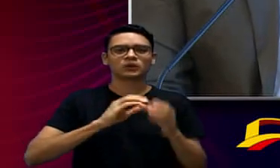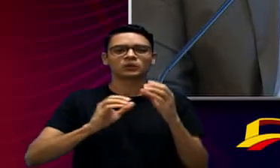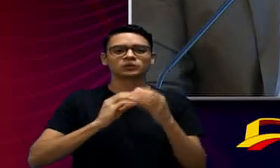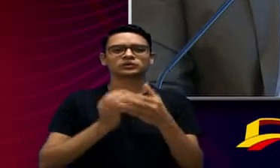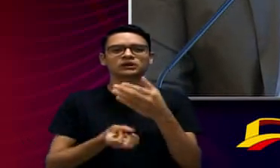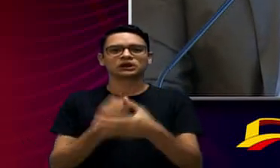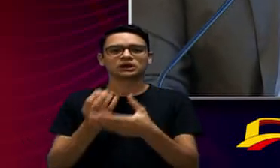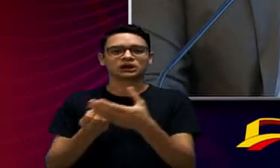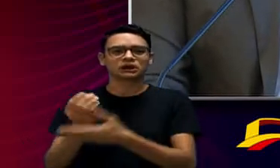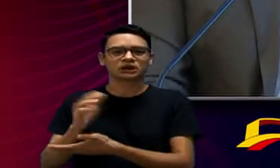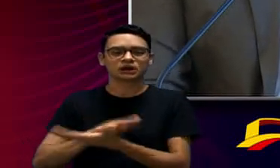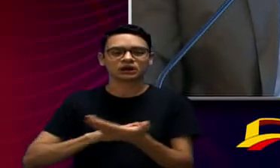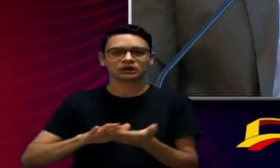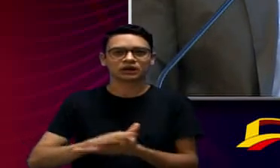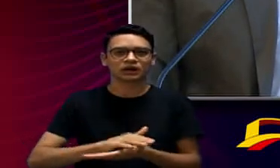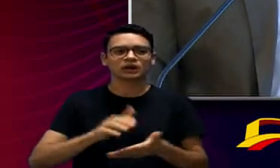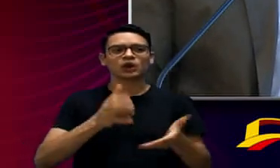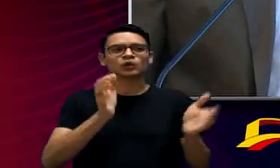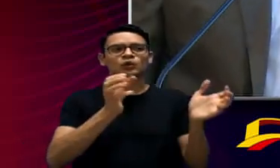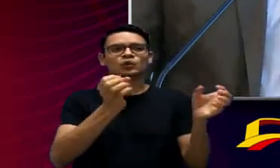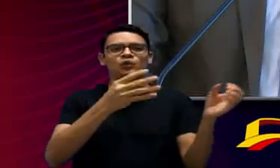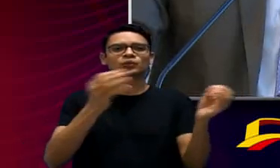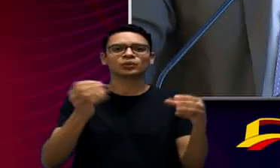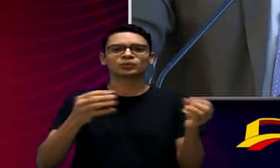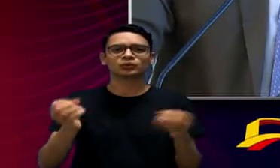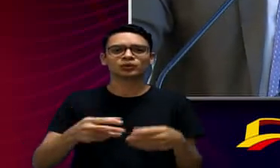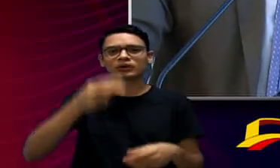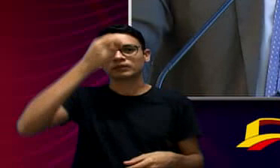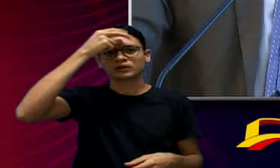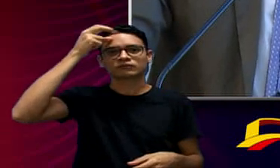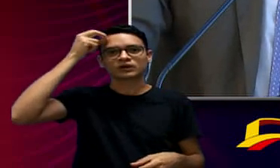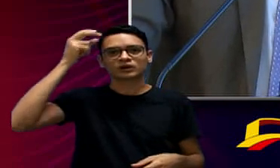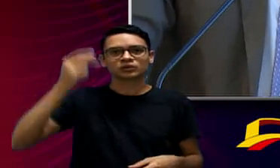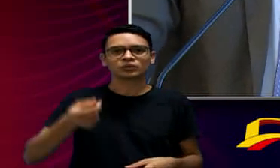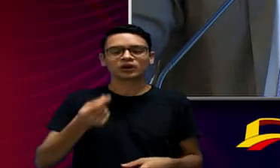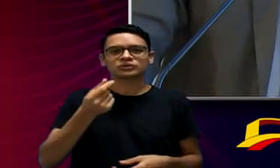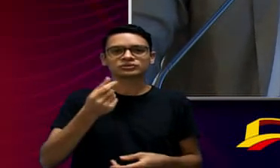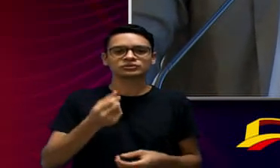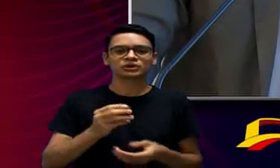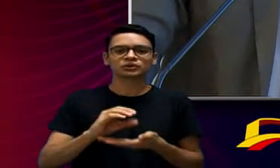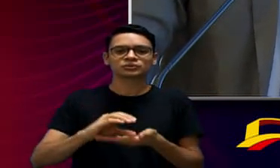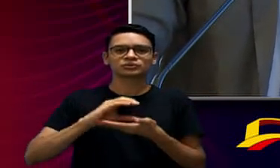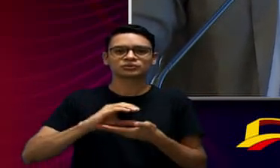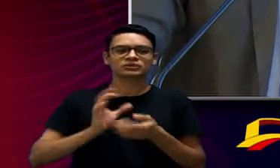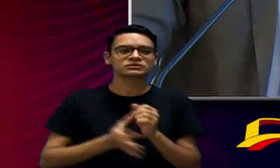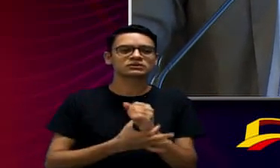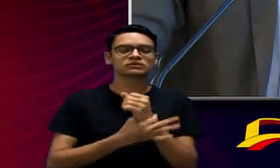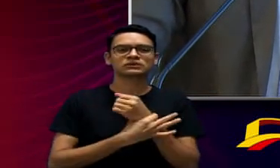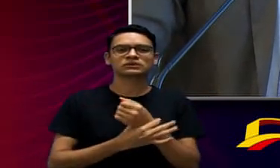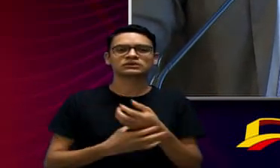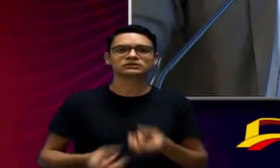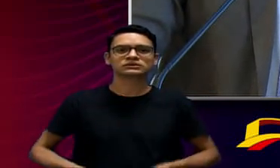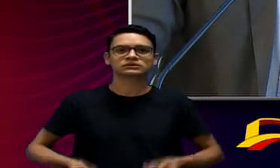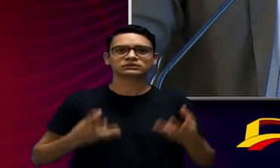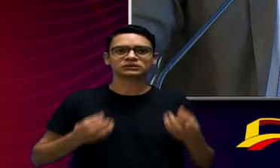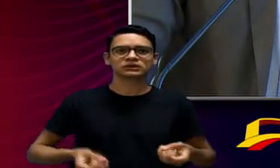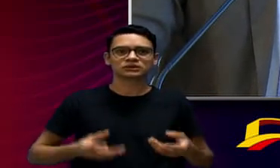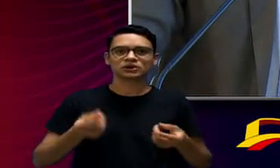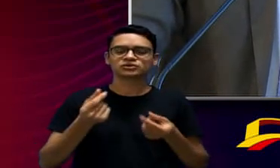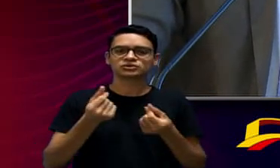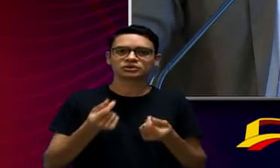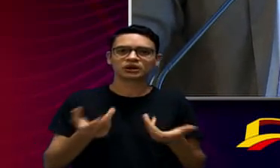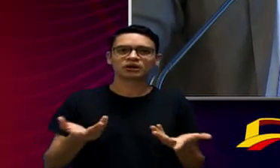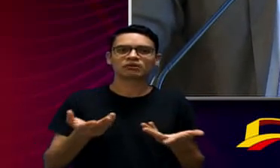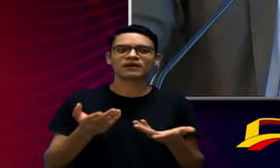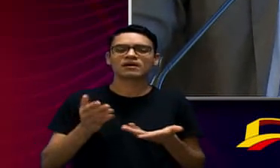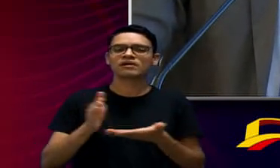mais contratações, novos batalhões, porque as prefeituras vão gastar o orçamento público em segurança, de dinheiro que elas não têm, muitas vezes, não